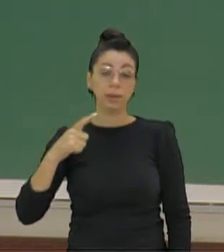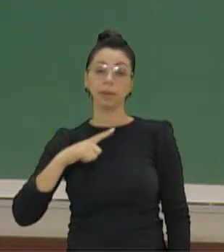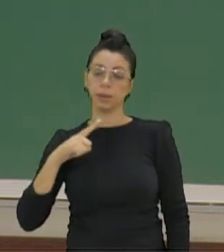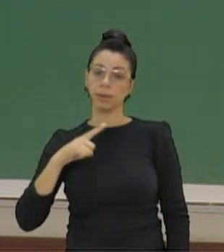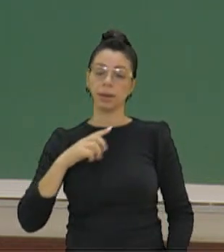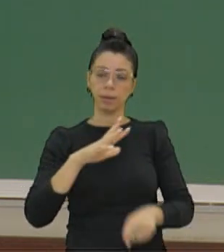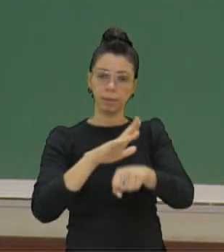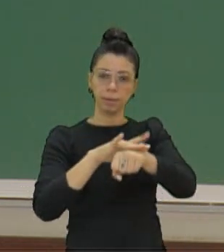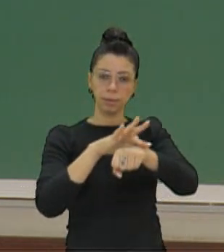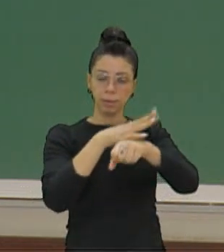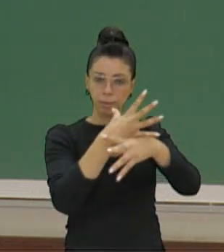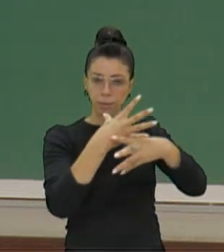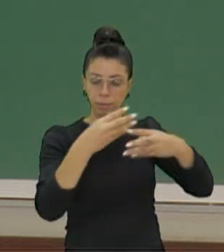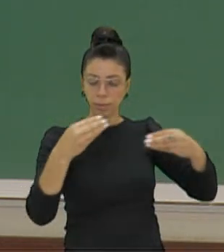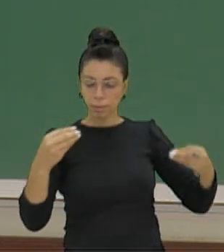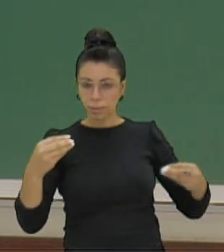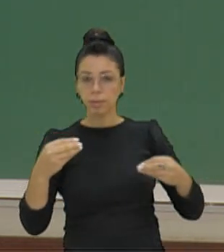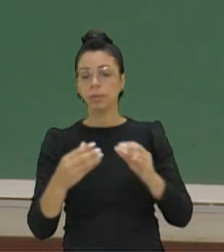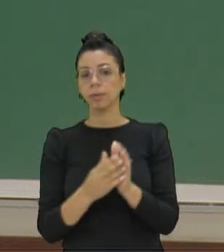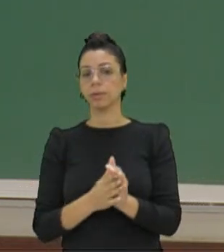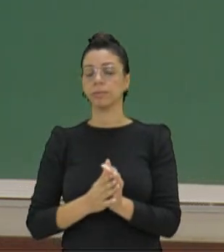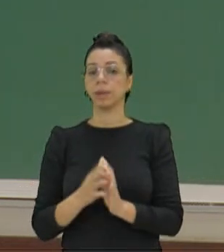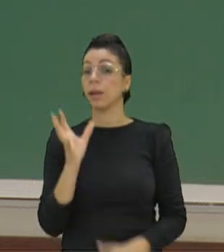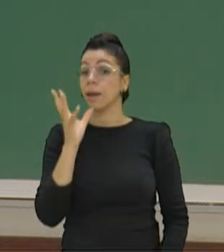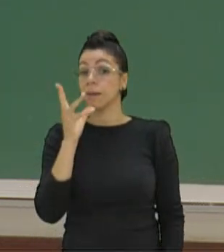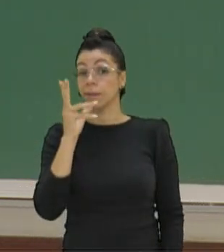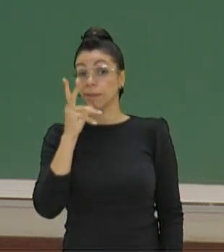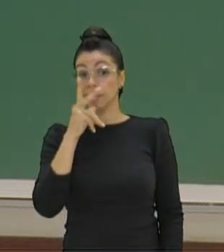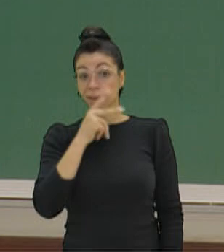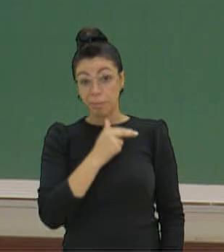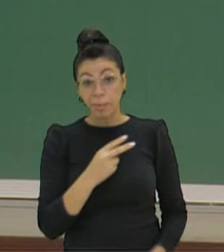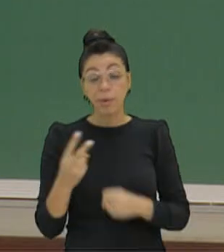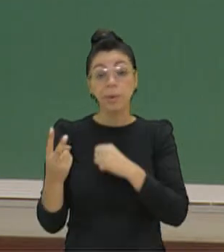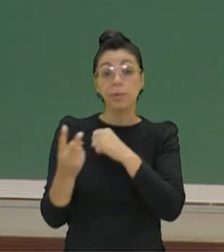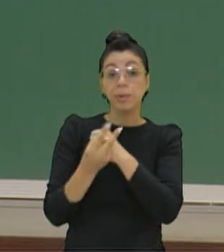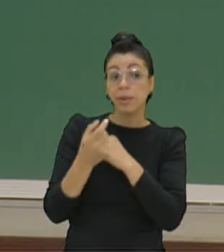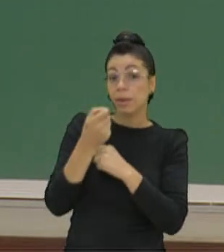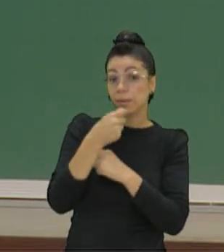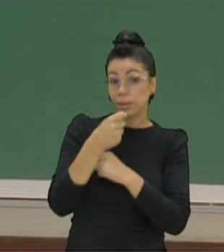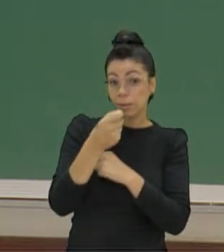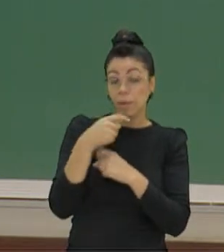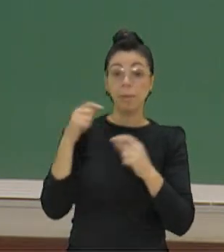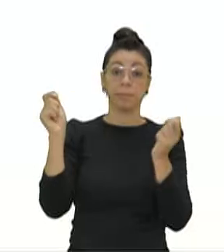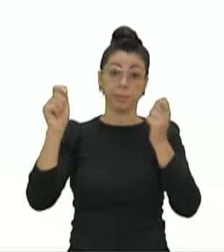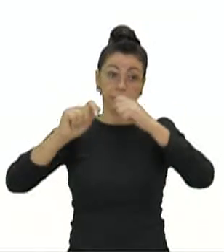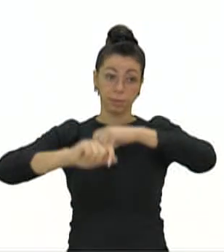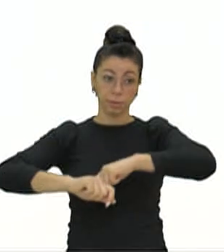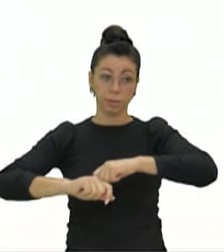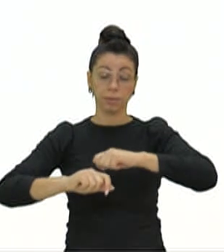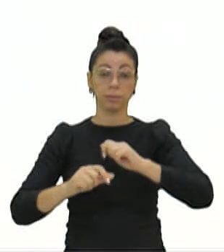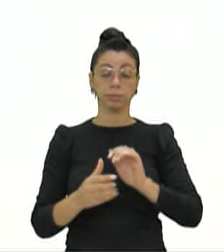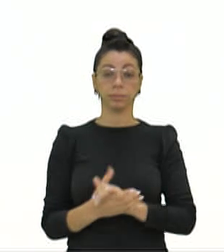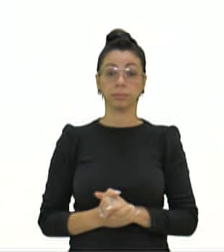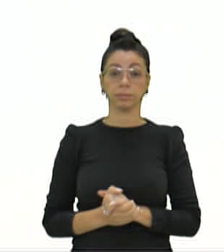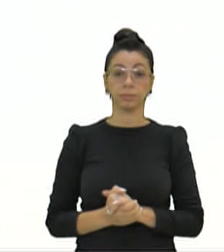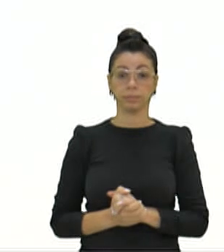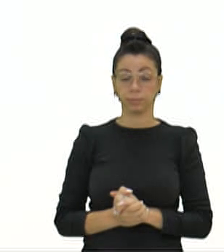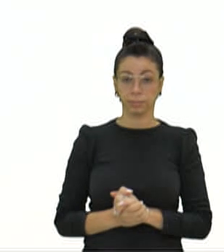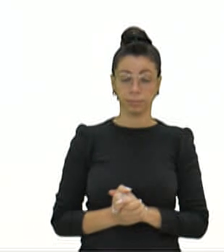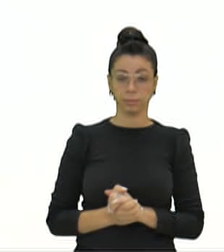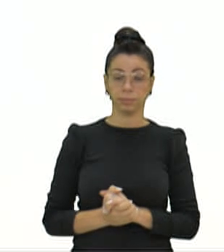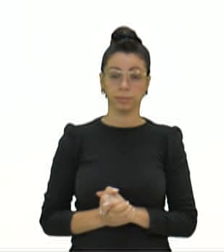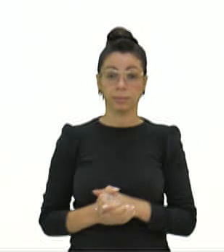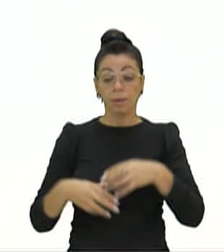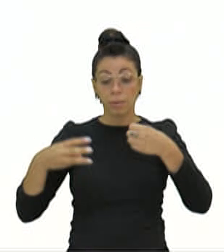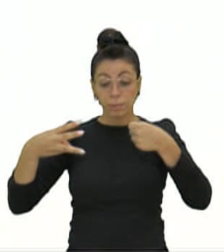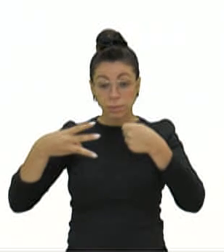o tratamento é longo, mas ele precisa ser feito porque, olha o que acontece, o tecido, as